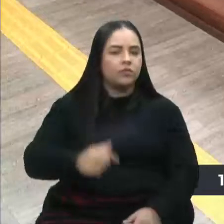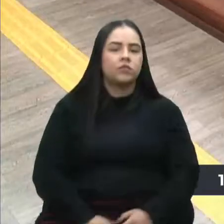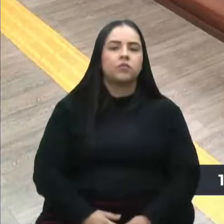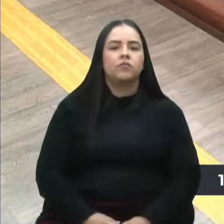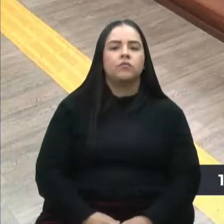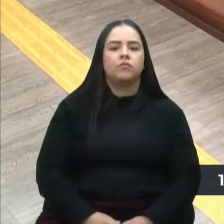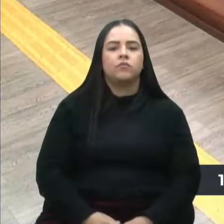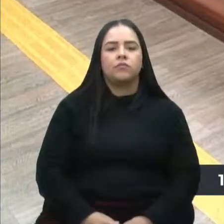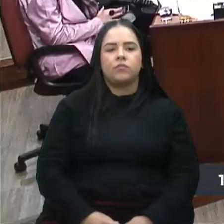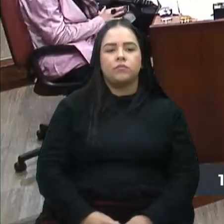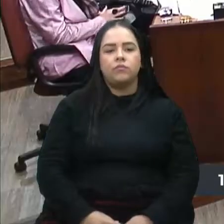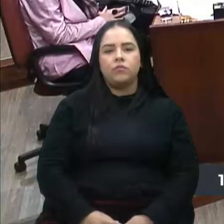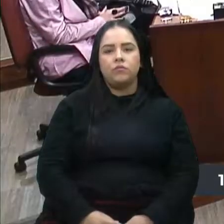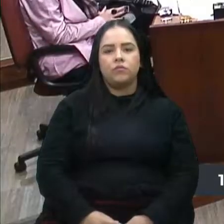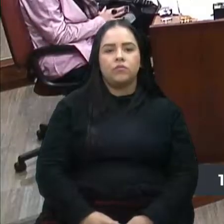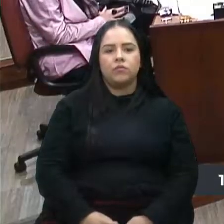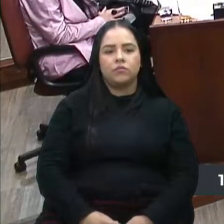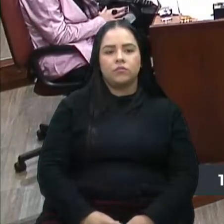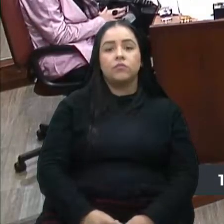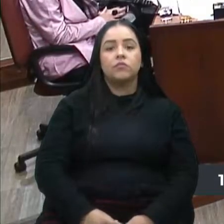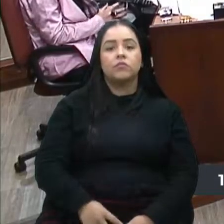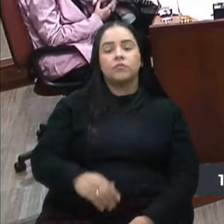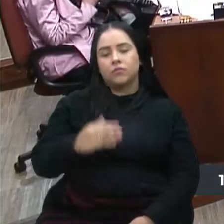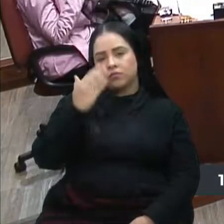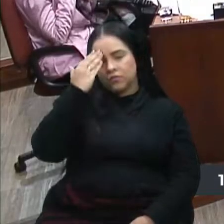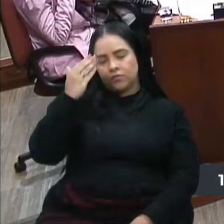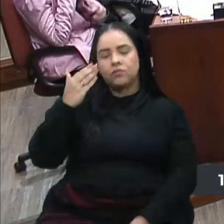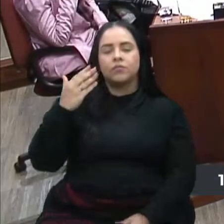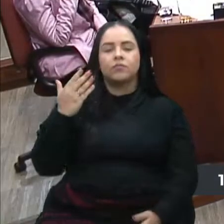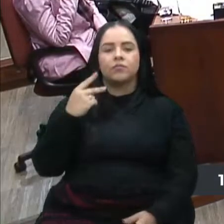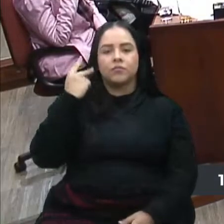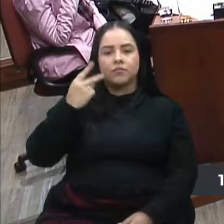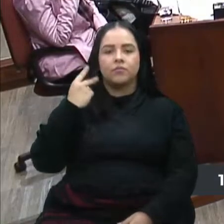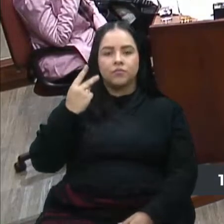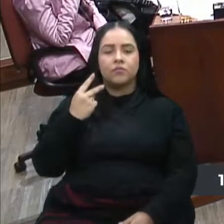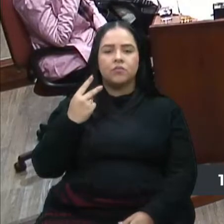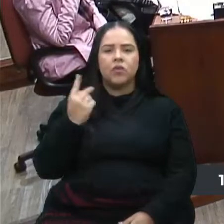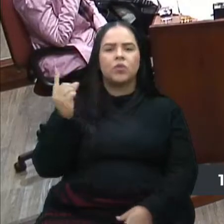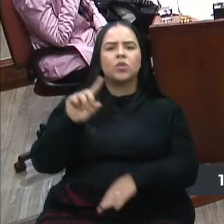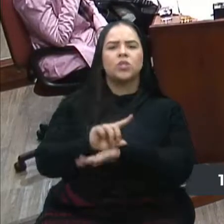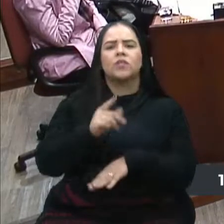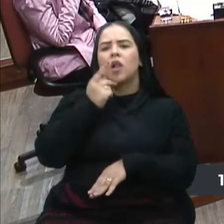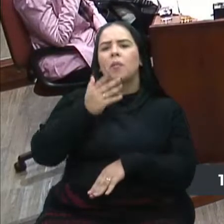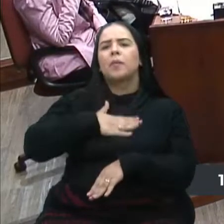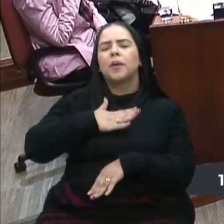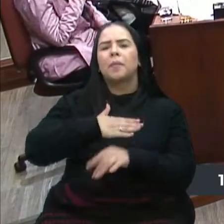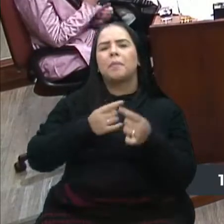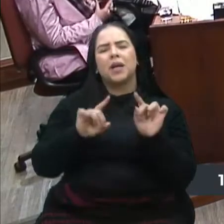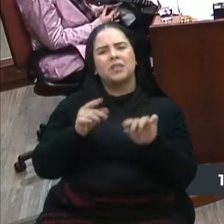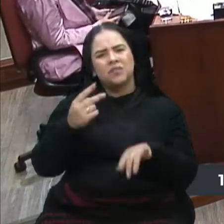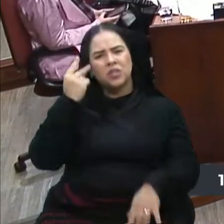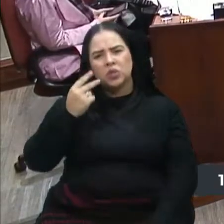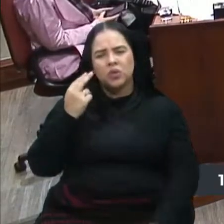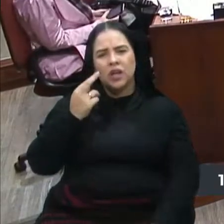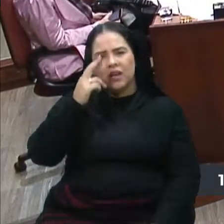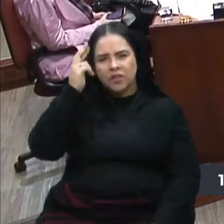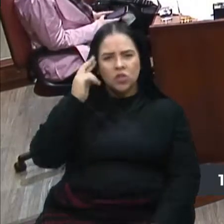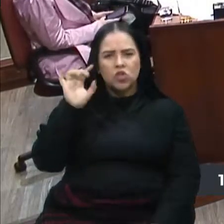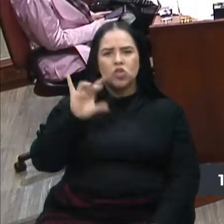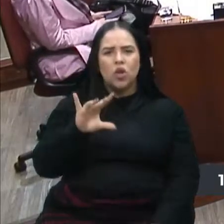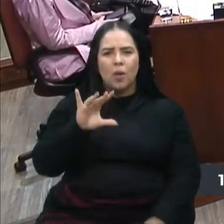Olá colegas vereadores e vereadoras um dia Vereador Felipe uma pessoa me disse em Vereador afirma que tu só faz